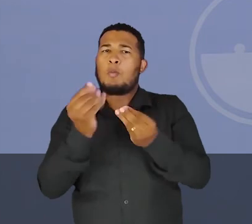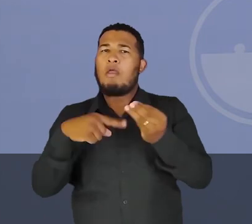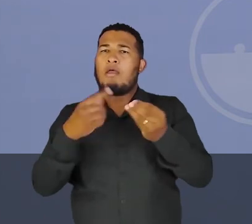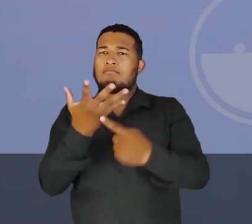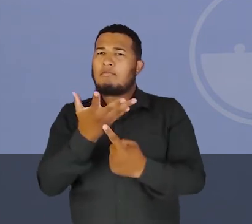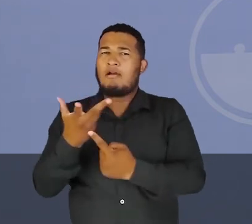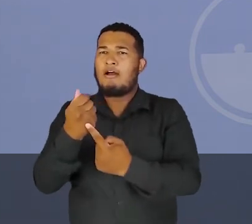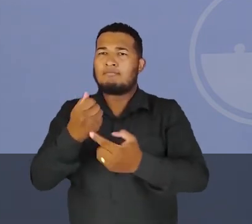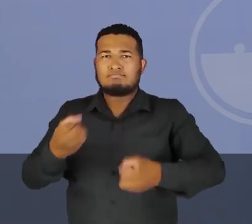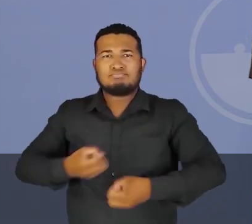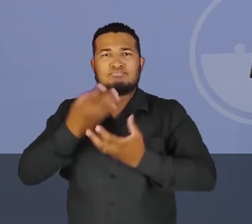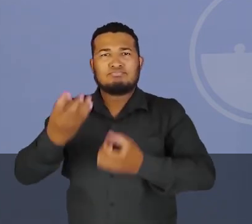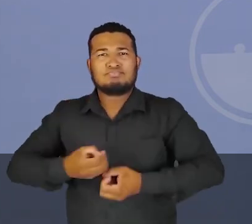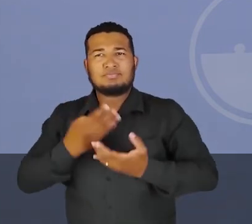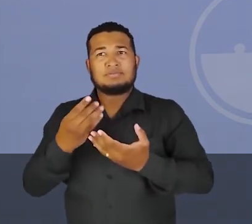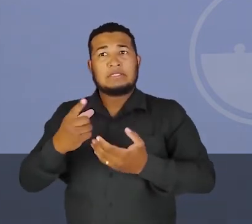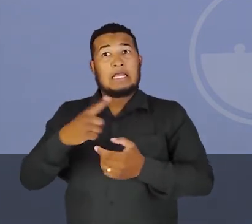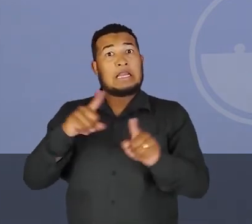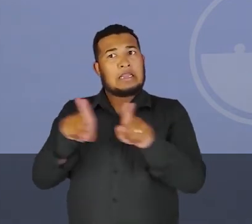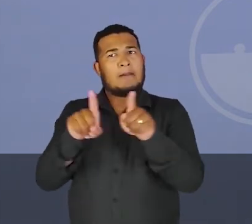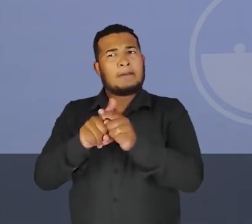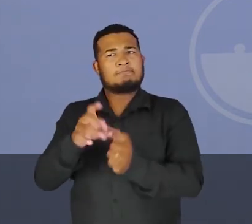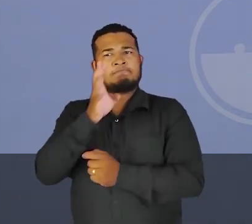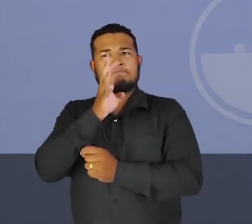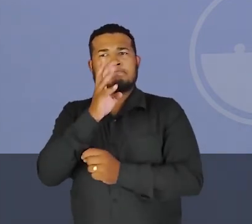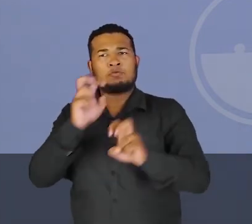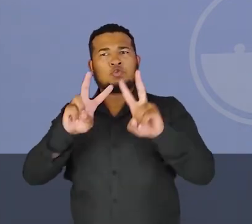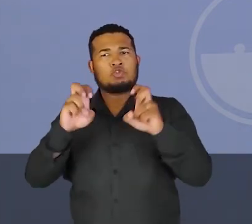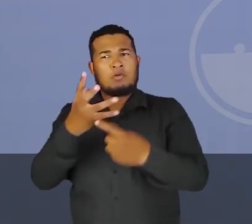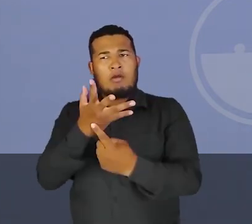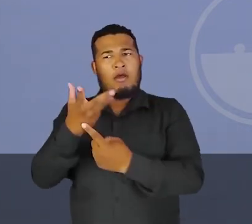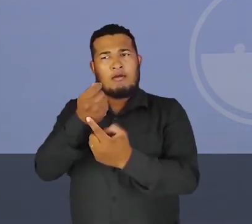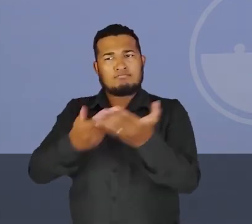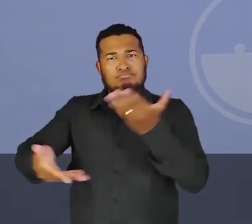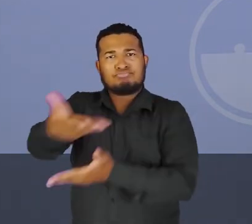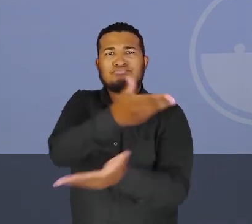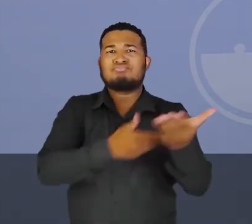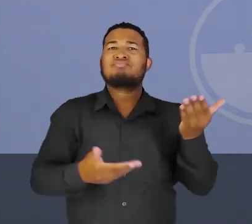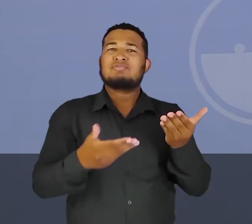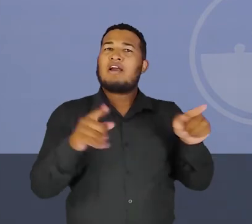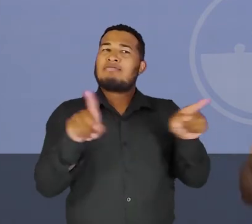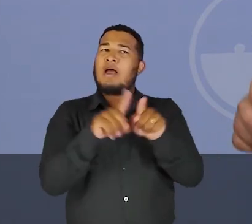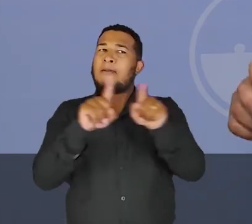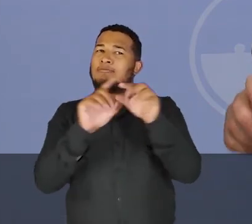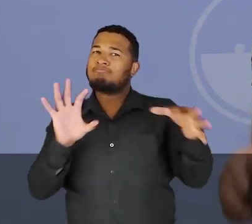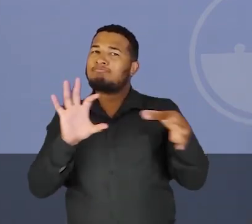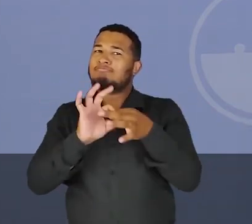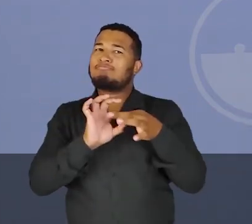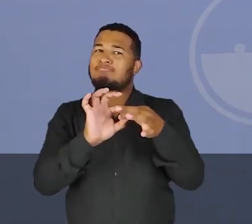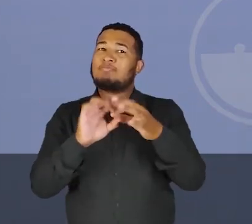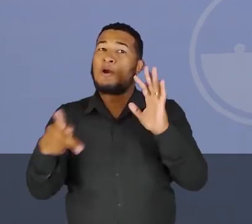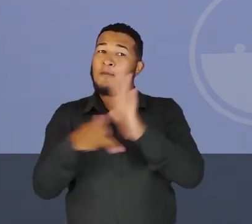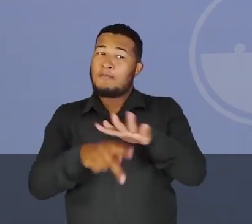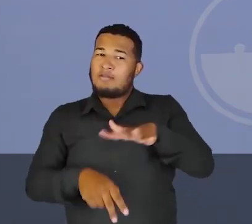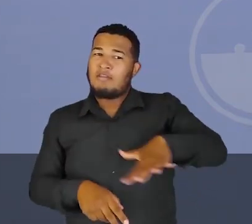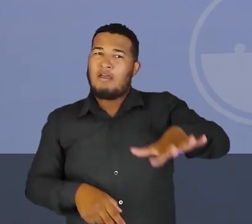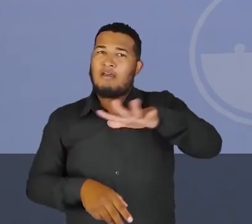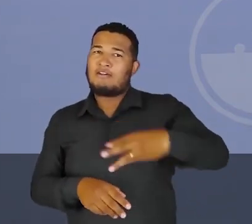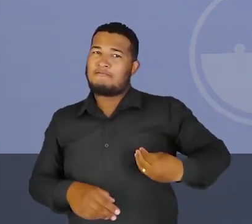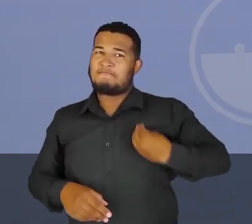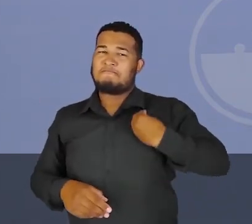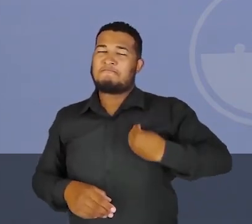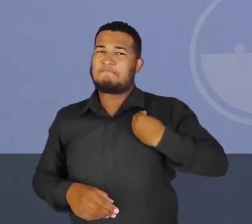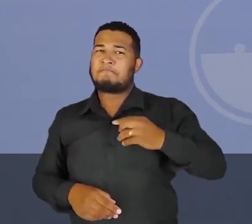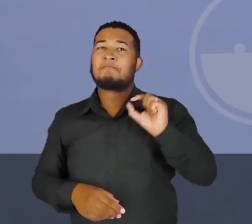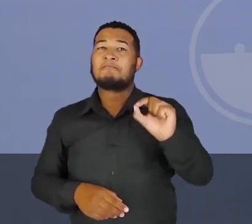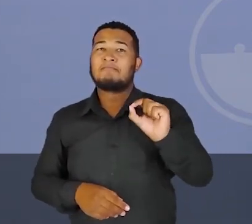arte artística, ele está questionando a circulação da arte e está trazendo a arte justamente para esse campo da vida, né, para